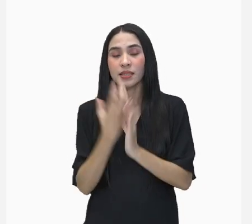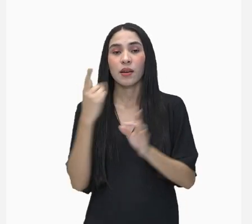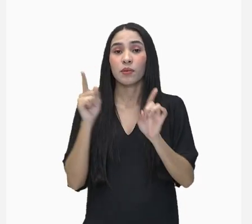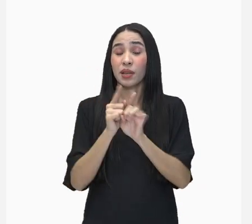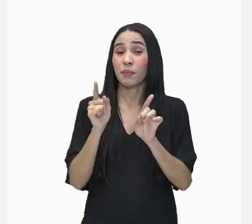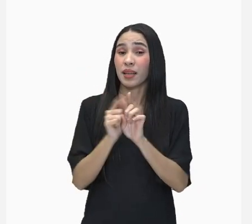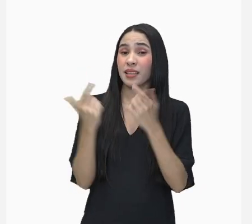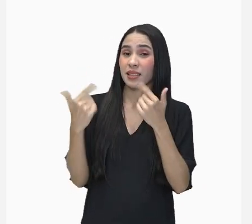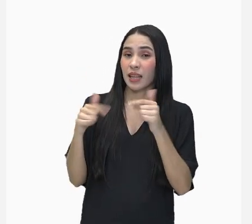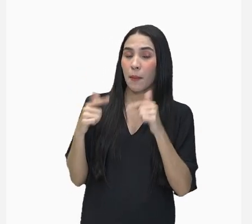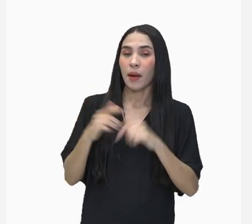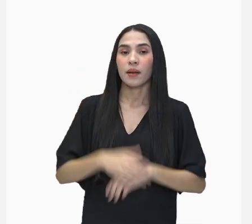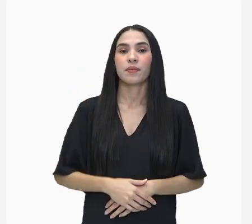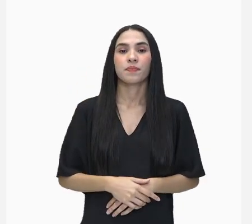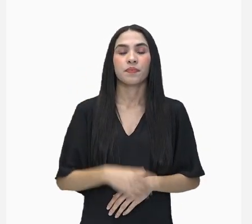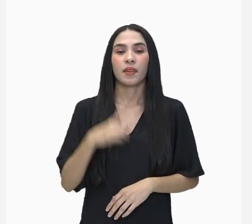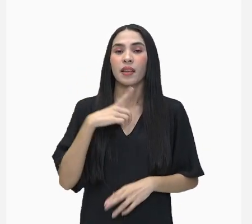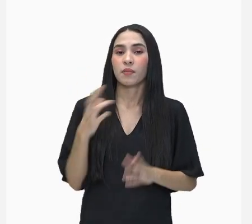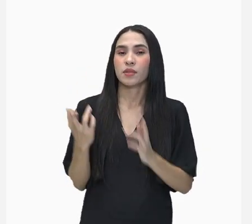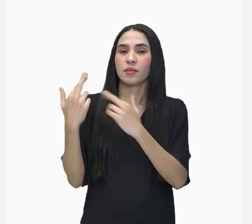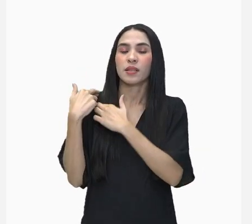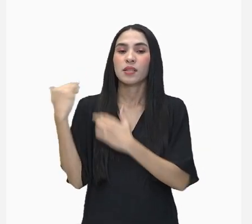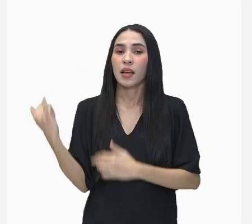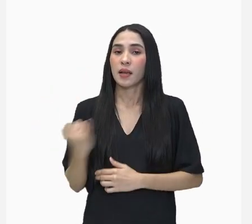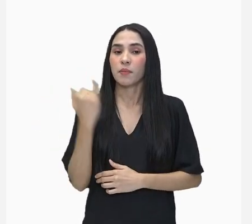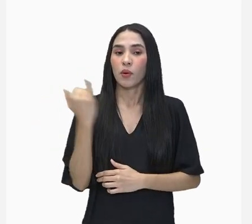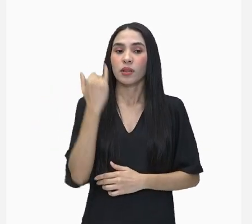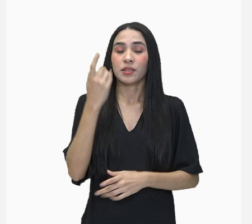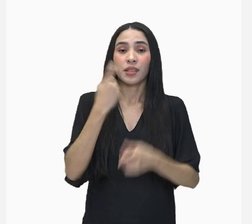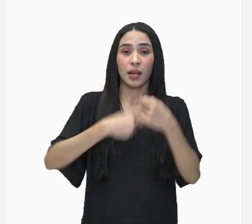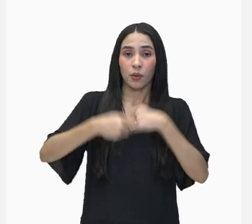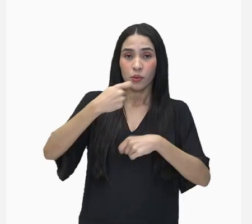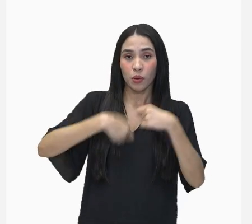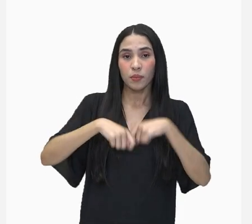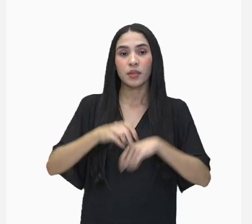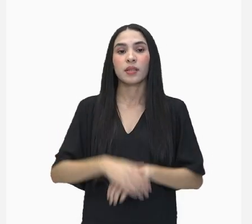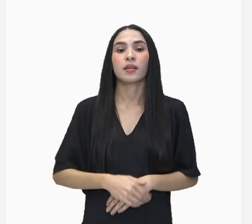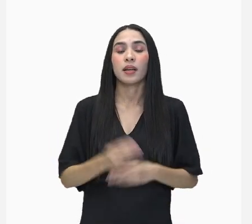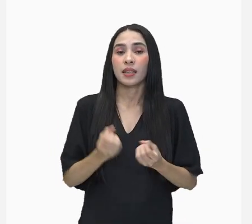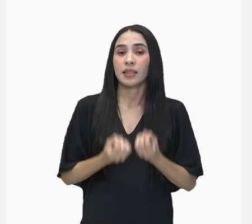manufatura, desempenhando um papel crucial na economia